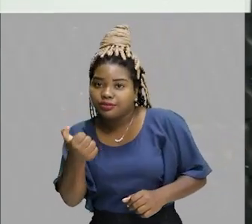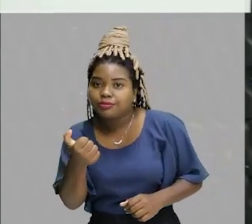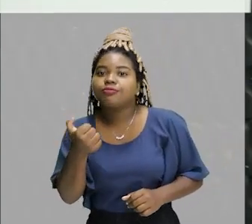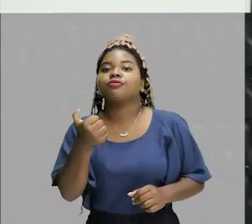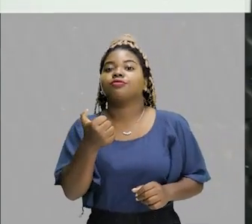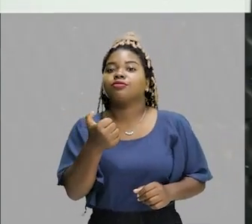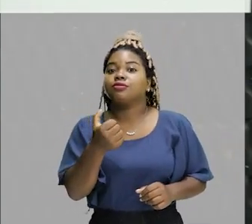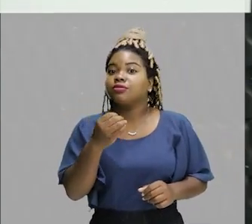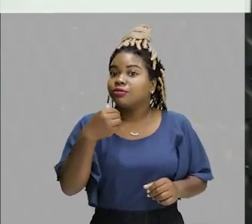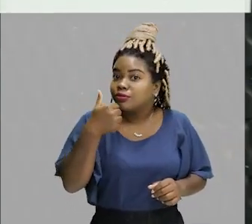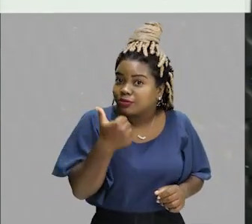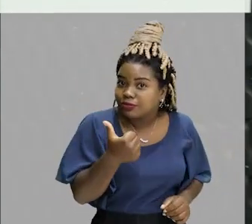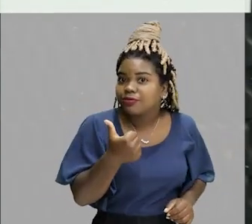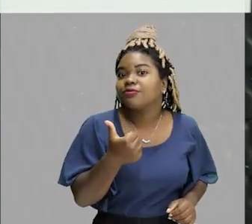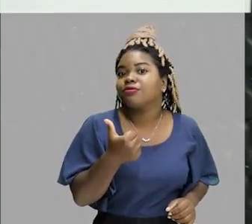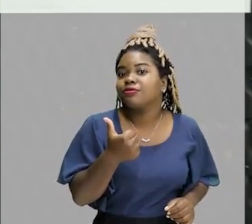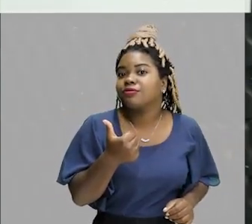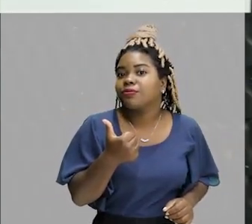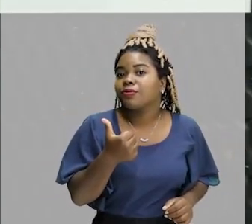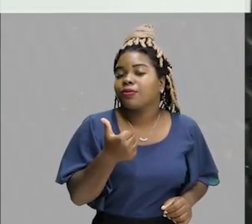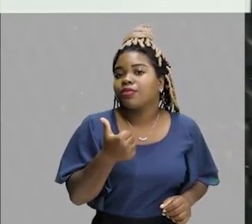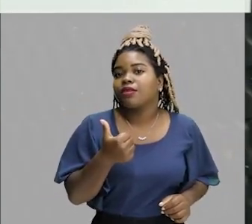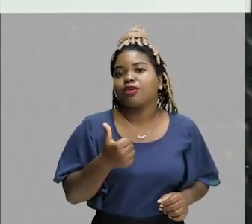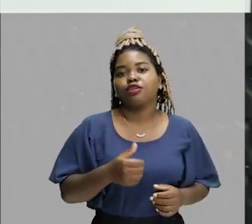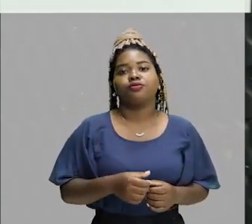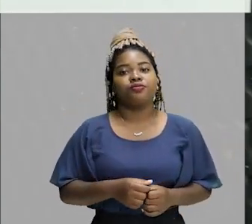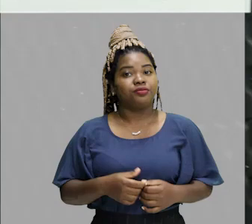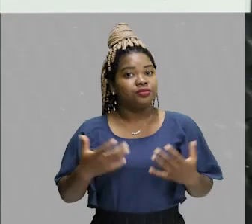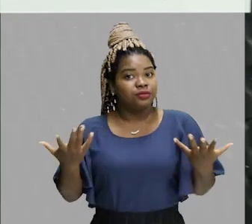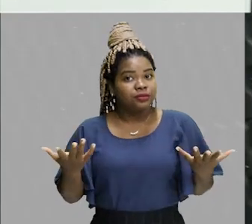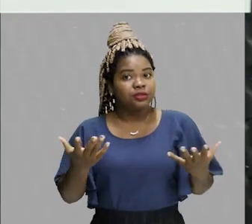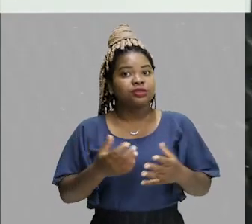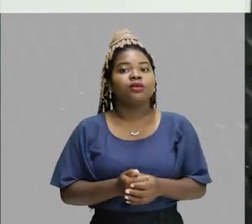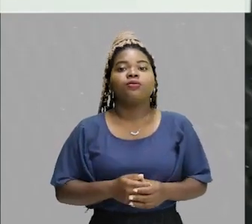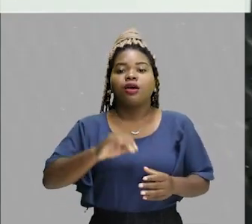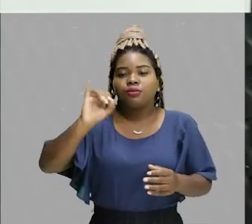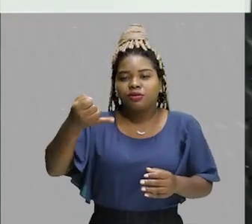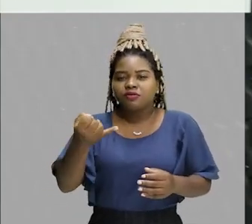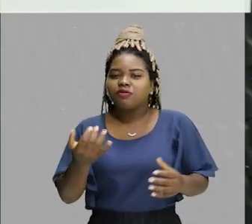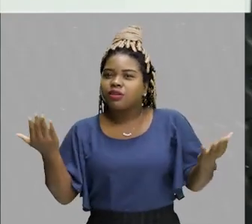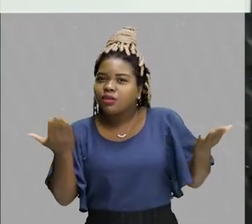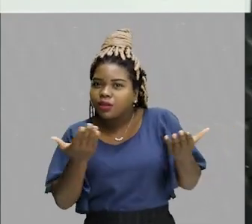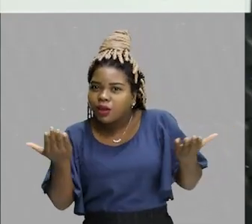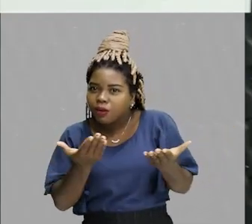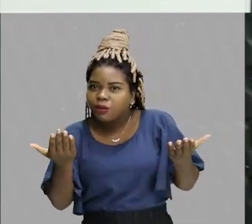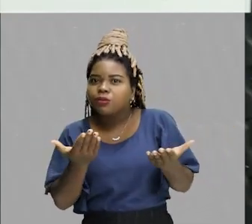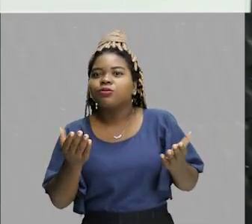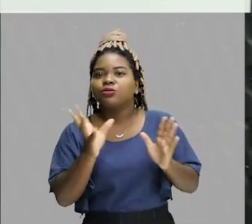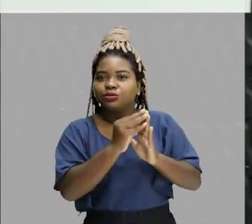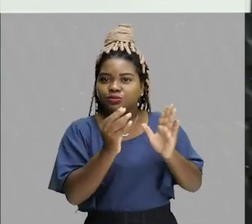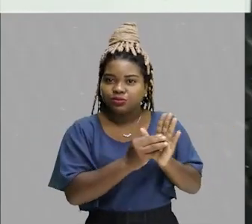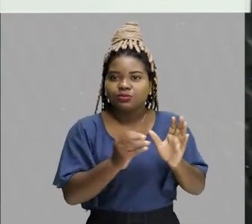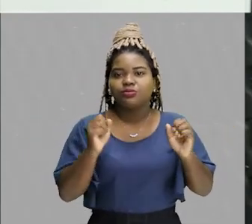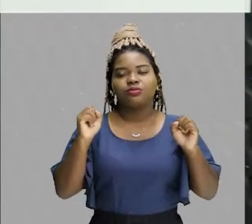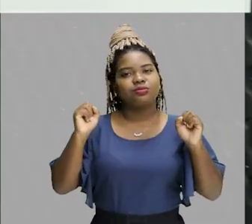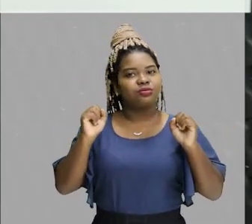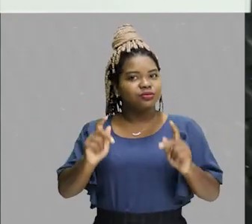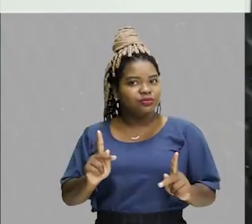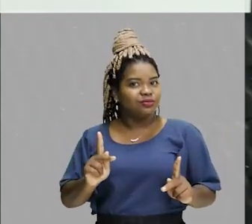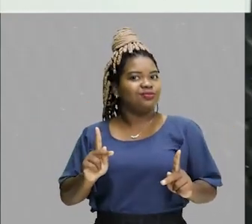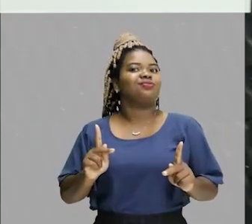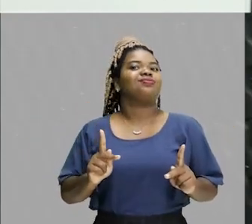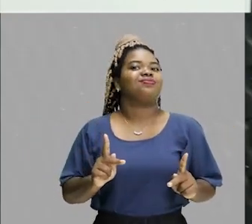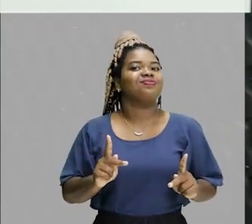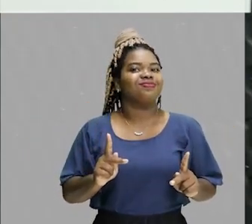de boa. Faça isso para evitar dispersão e para ter mais foco, para a gente aproveitar melhor o nosso conteúdo, tudo bem? Então,